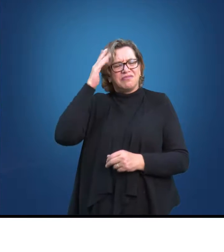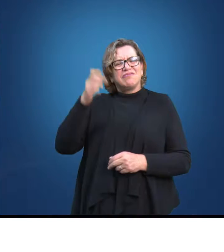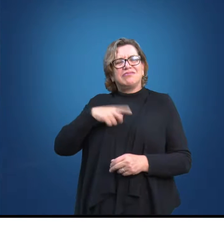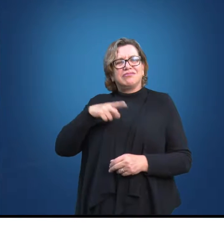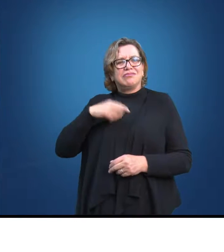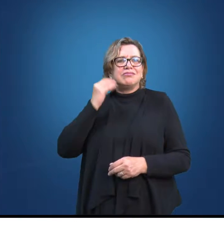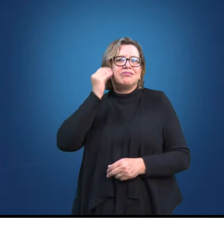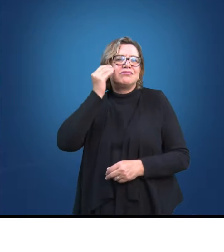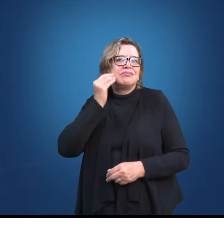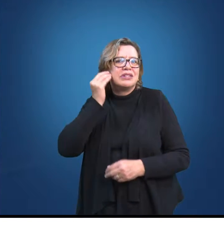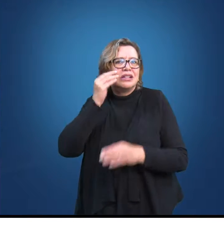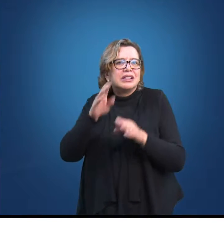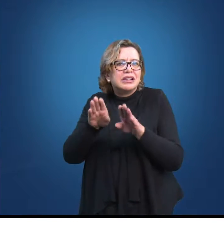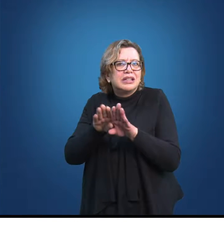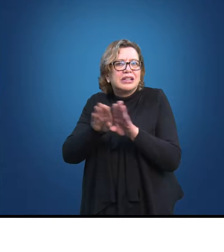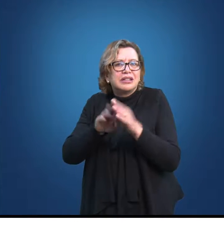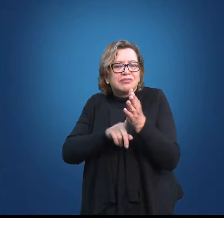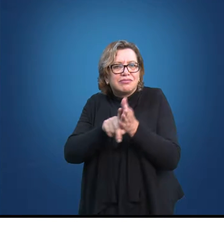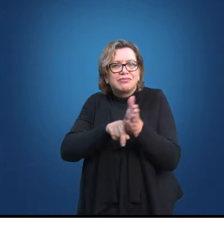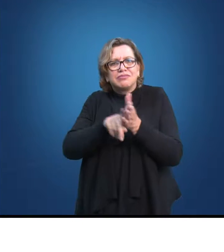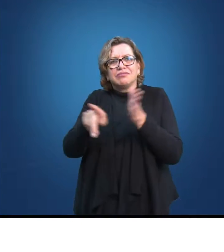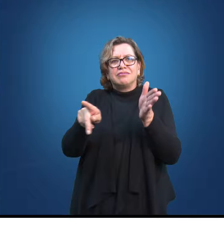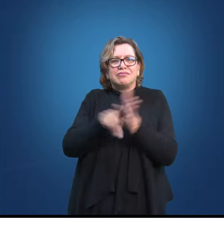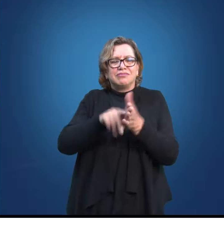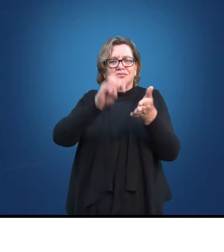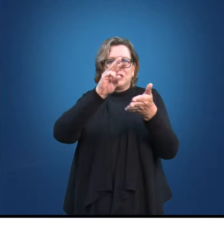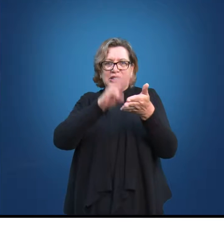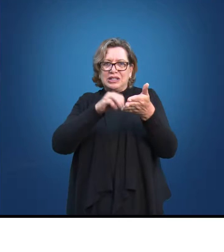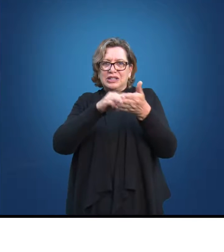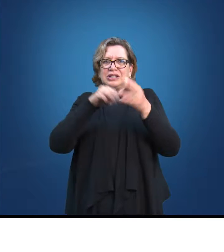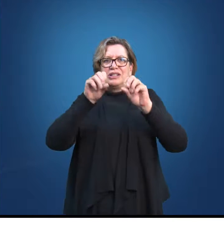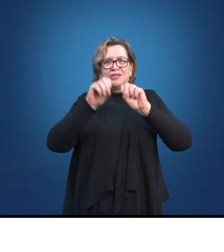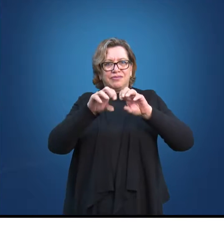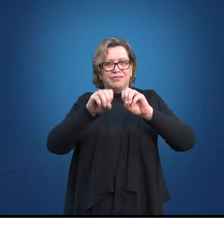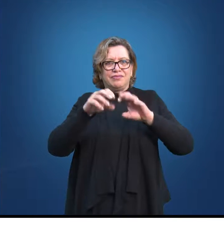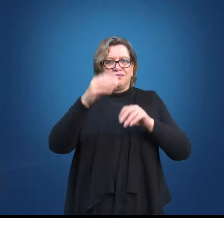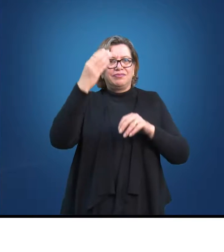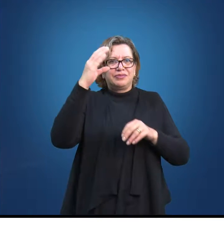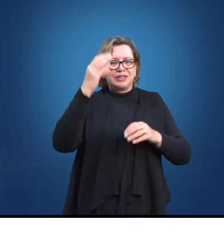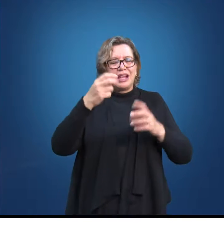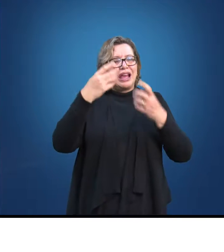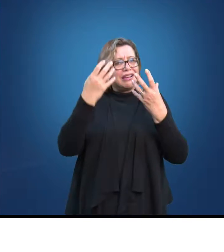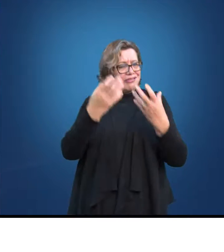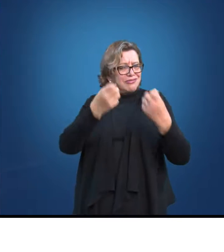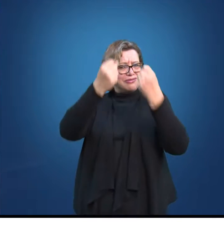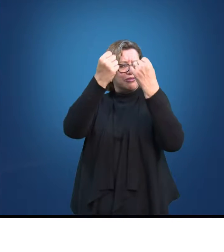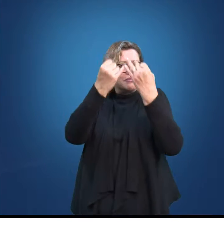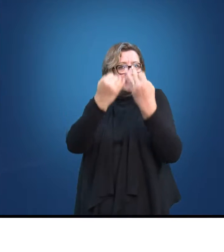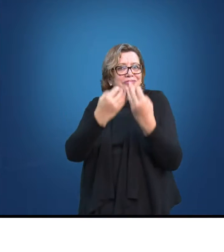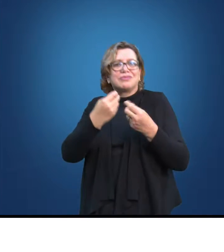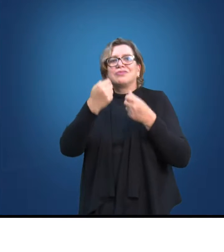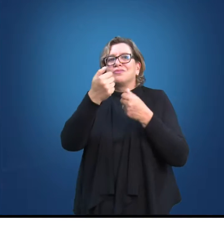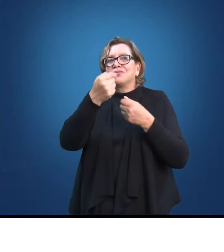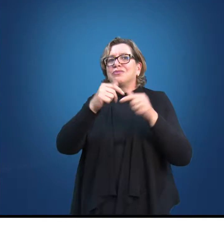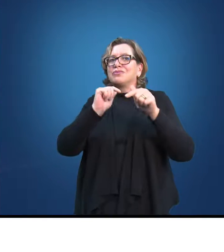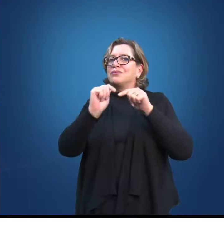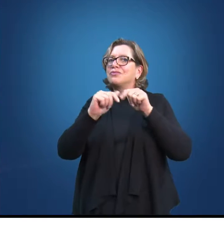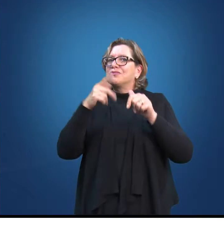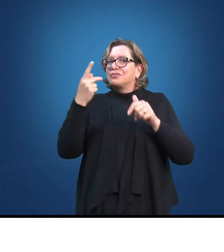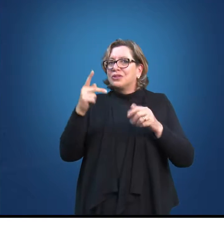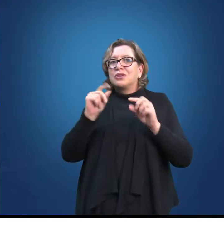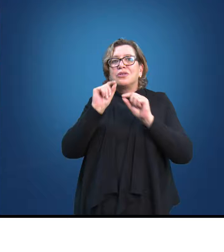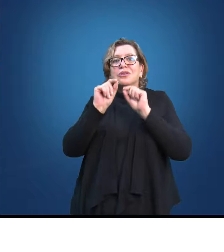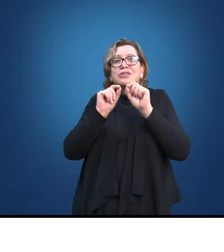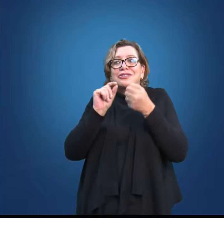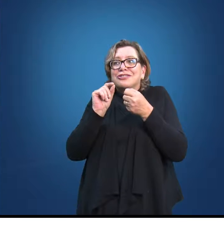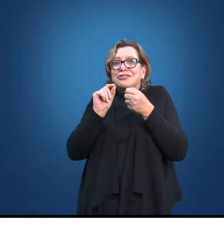suas produções na metodologia do ensino de ciência. Gostaríamos que você contasse primeiramente um pouco do teu trabalho, o que te levou